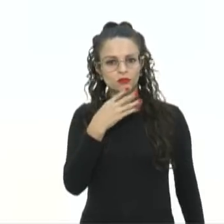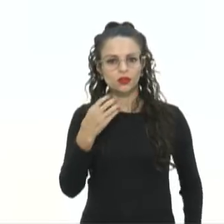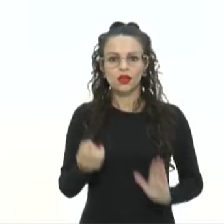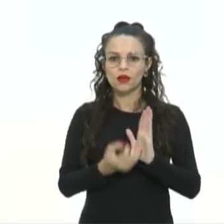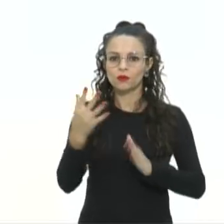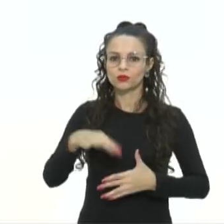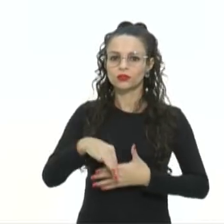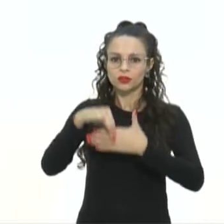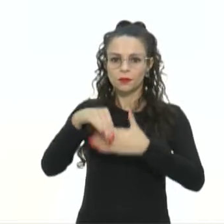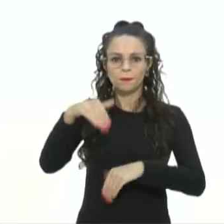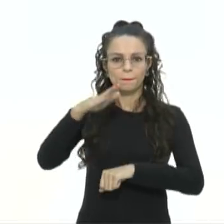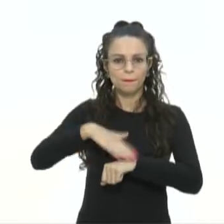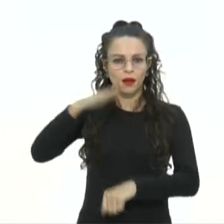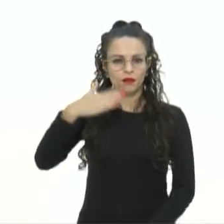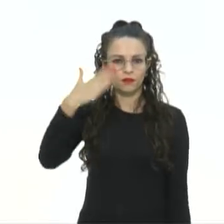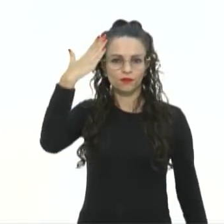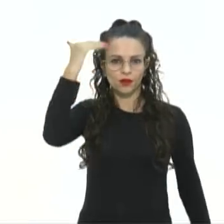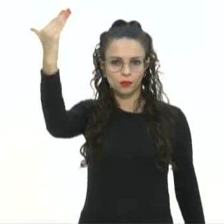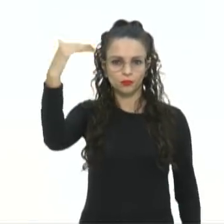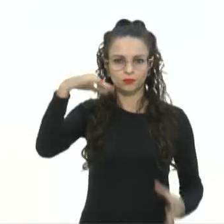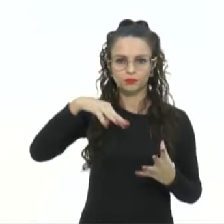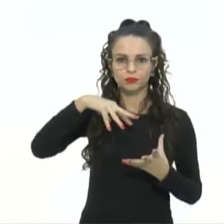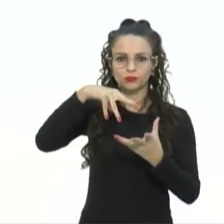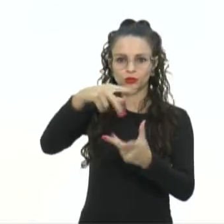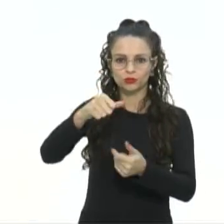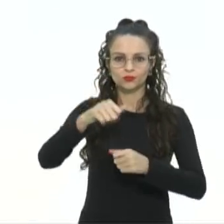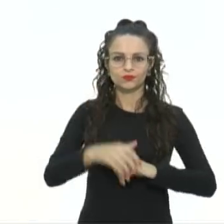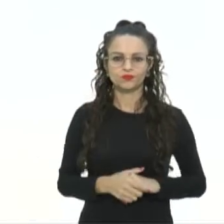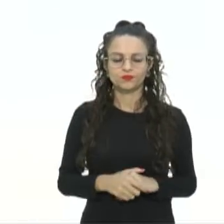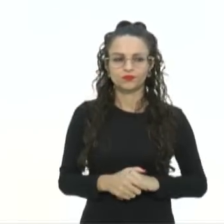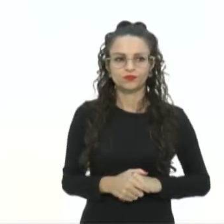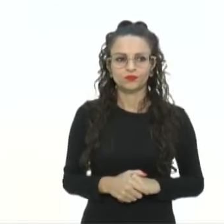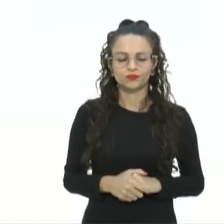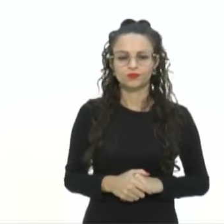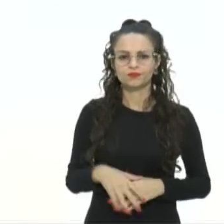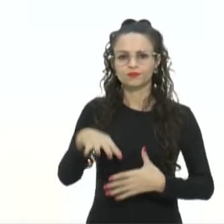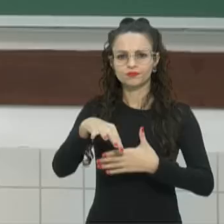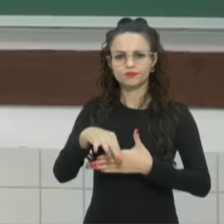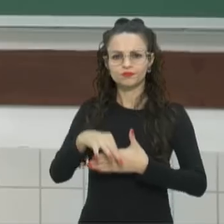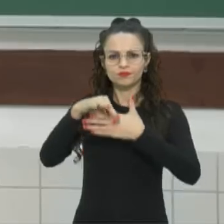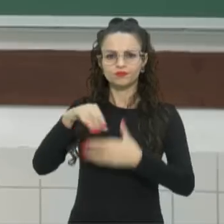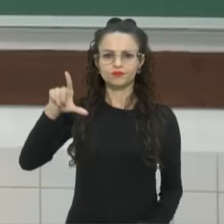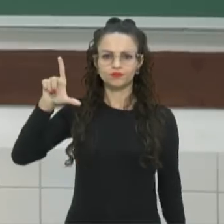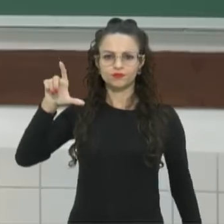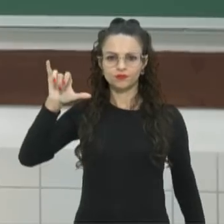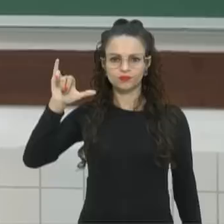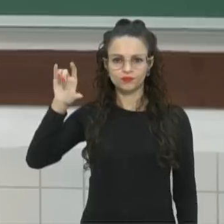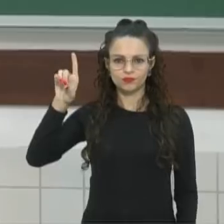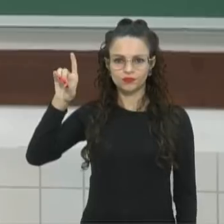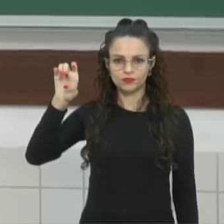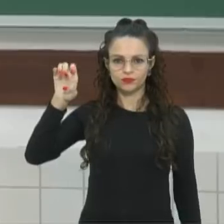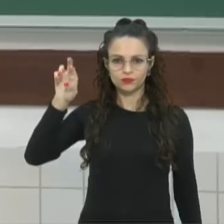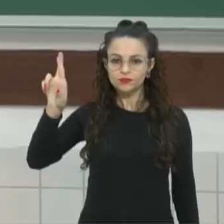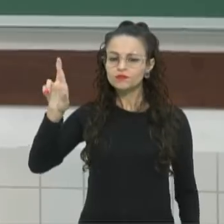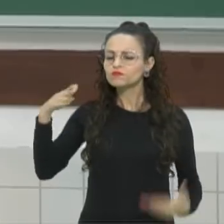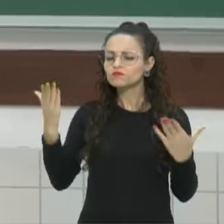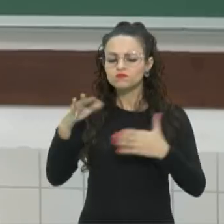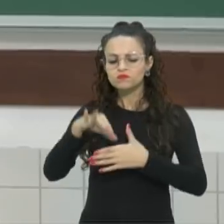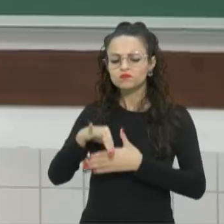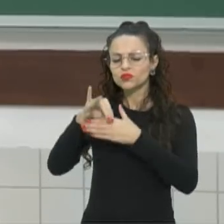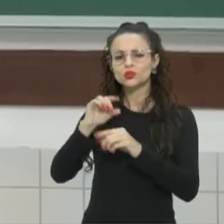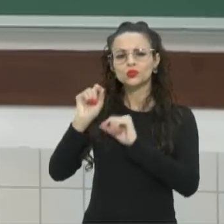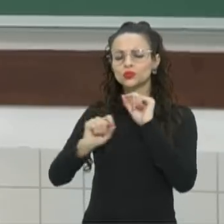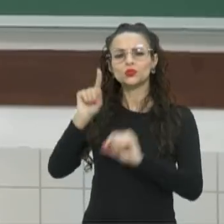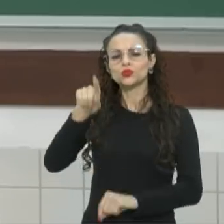religiosos mais famosos do mundo. O que é um líder, primeiramente? A gente pensa na questão de liderança, mas a gente